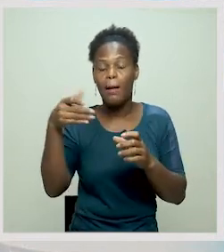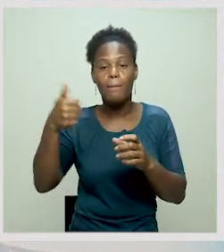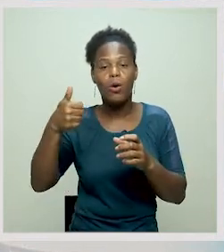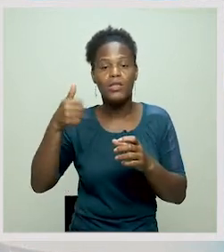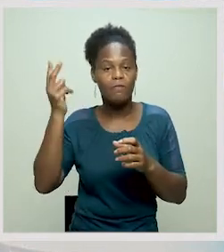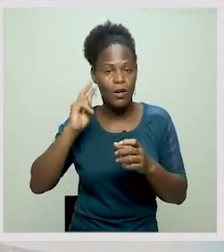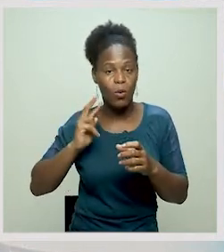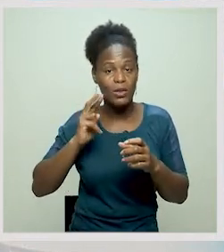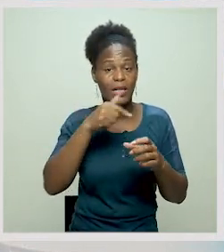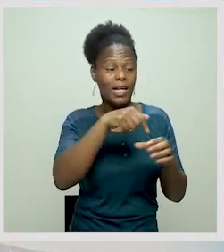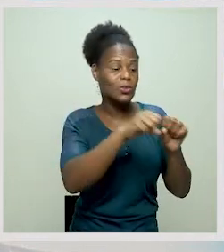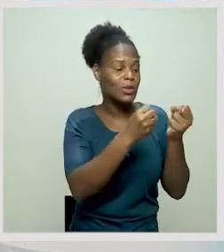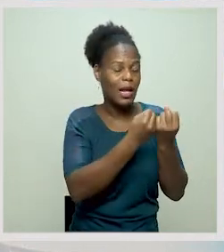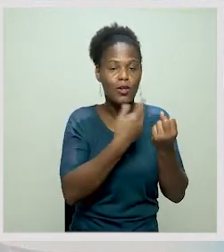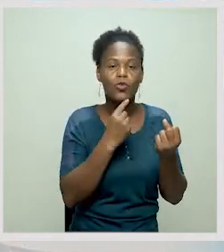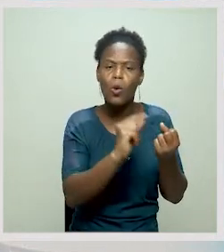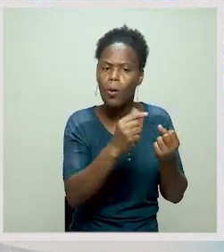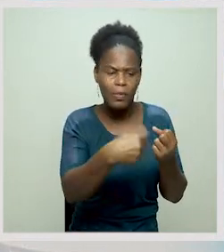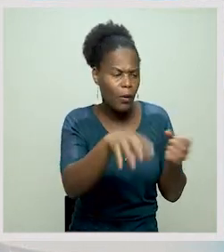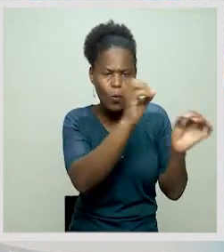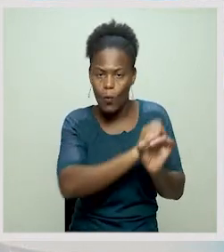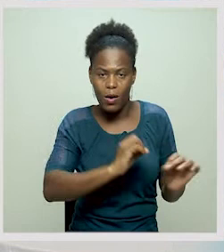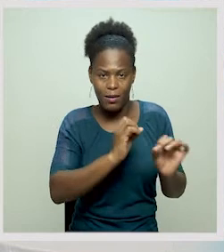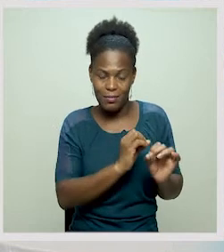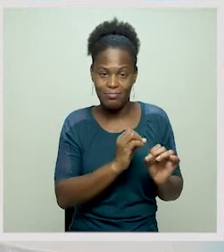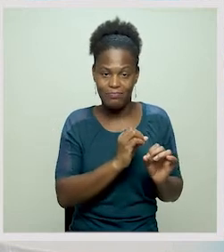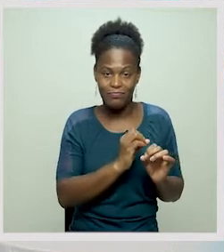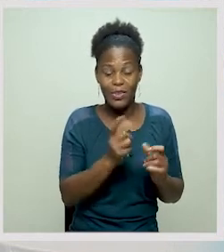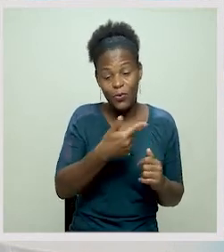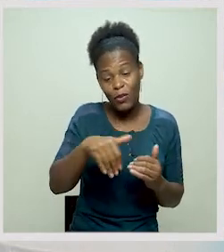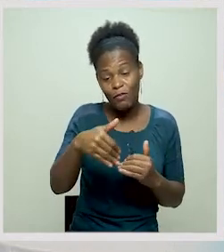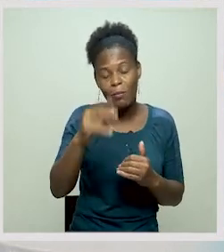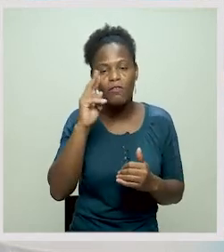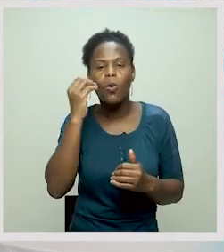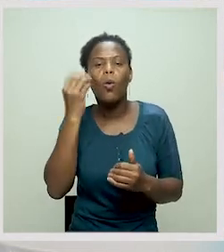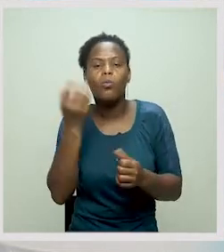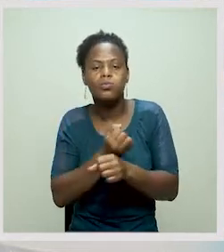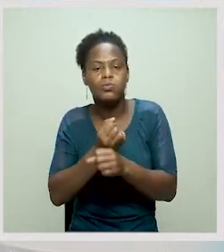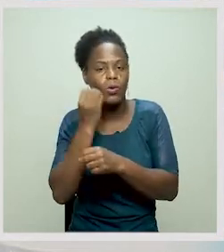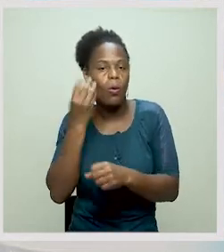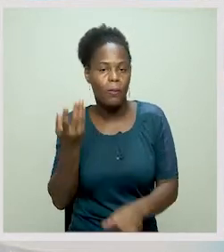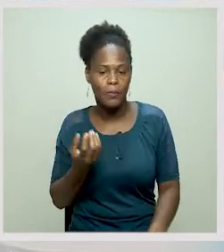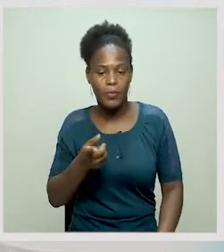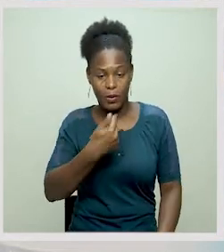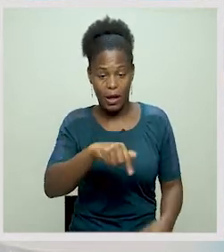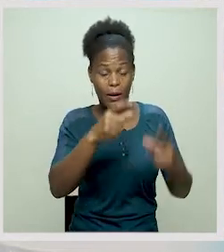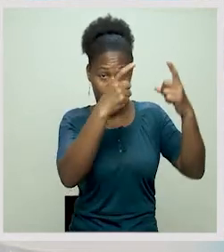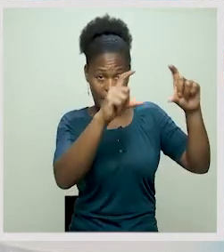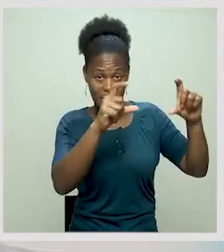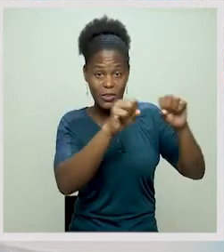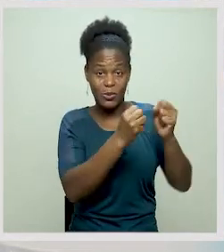Bolsa é uma sociedade anônima. Então, nós vamos ver como é que funciona. Nós temos a empresa,